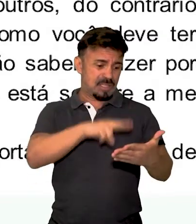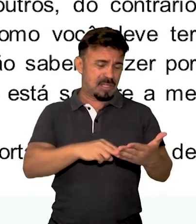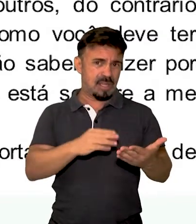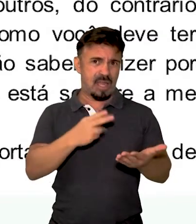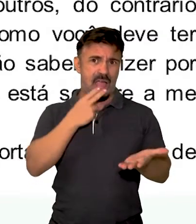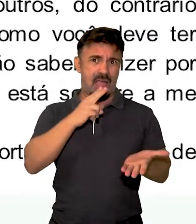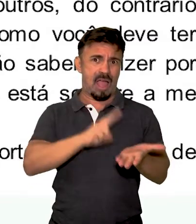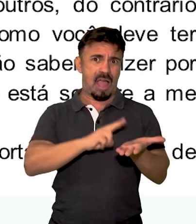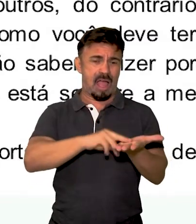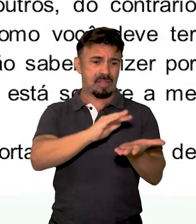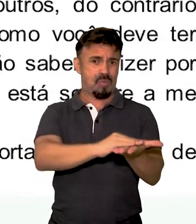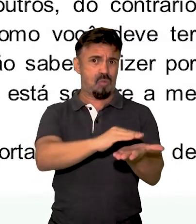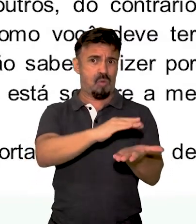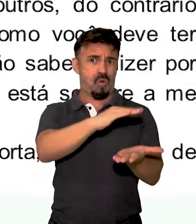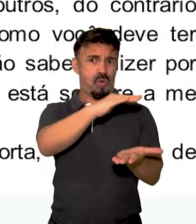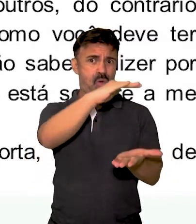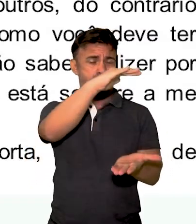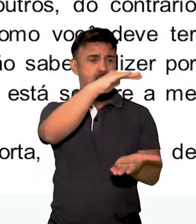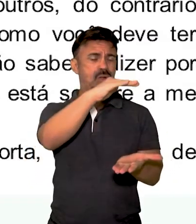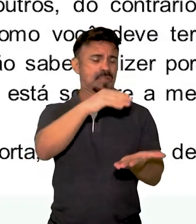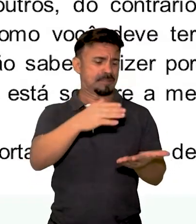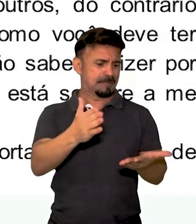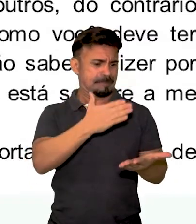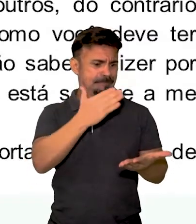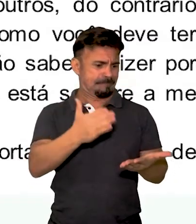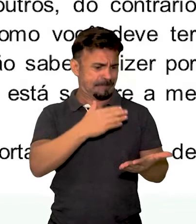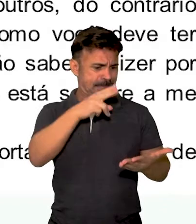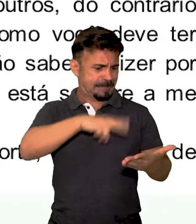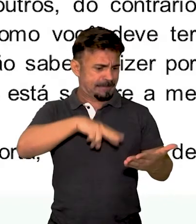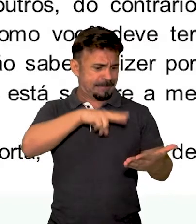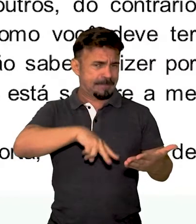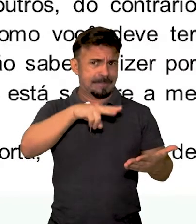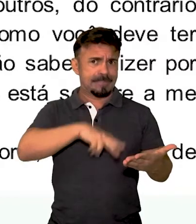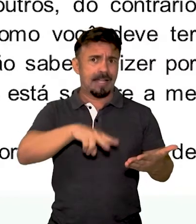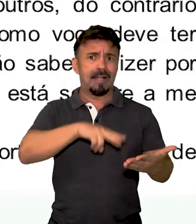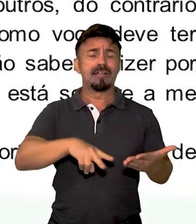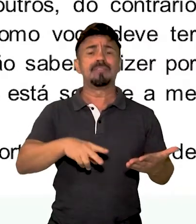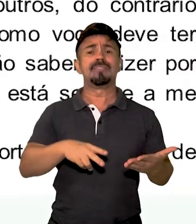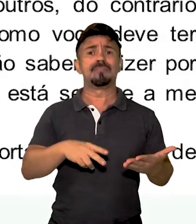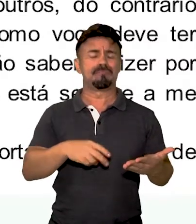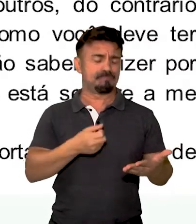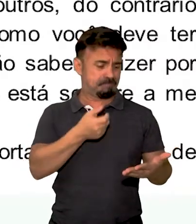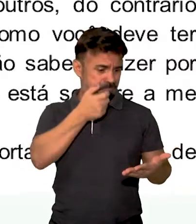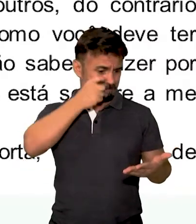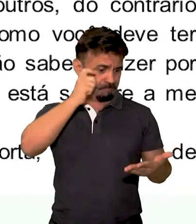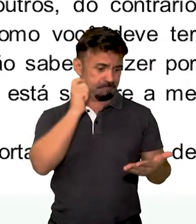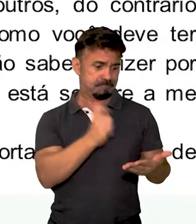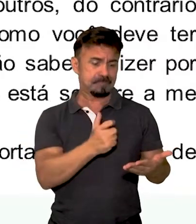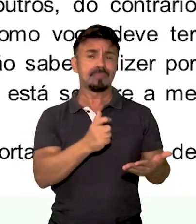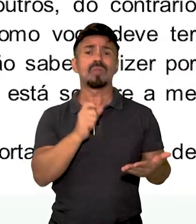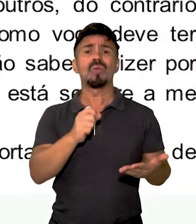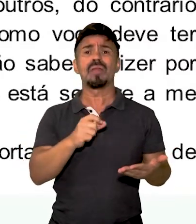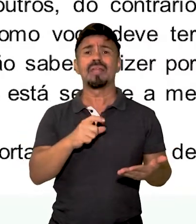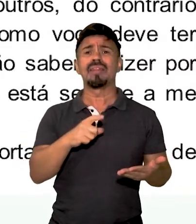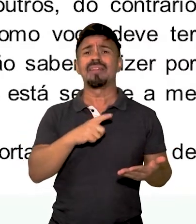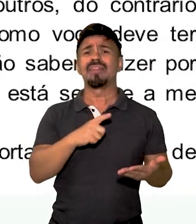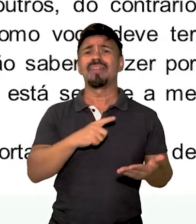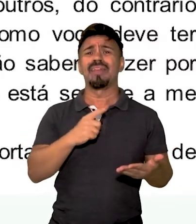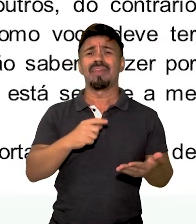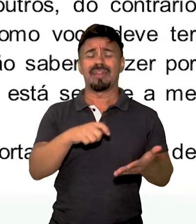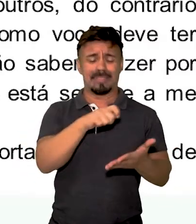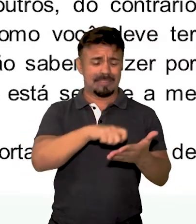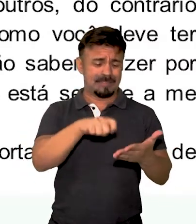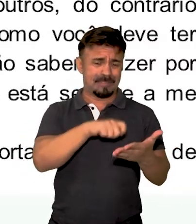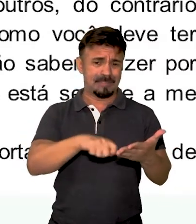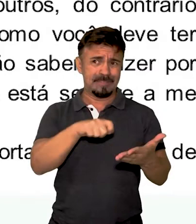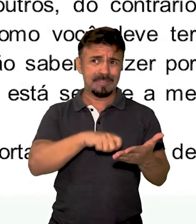de cartas, uma depois da outra, de certo, havia de lhe saltar aos olhos terem elas sido